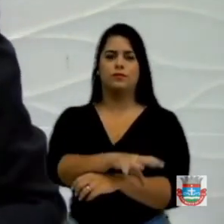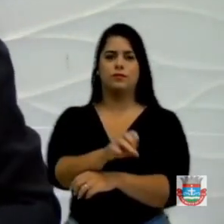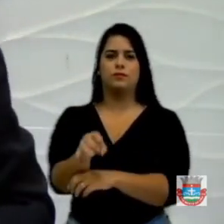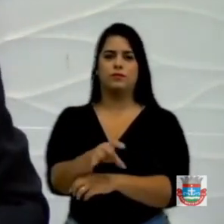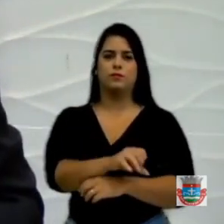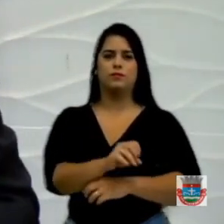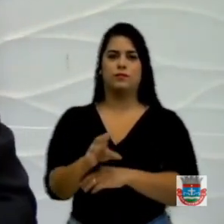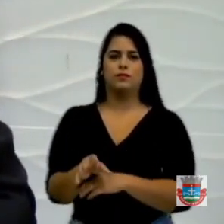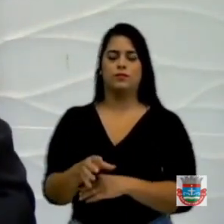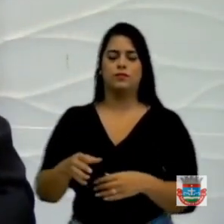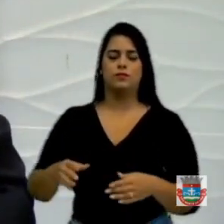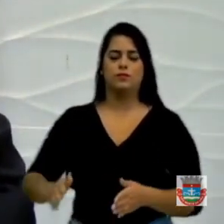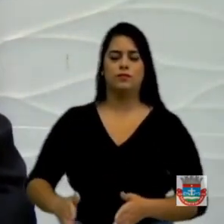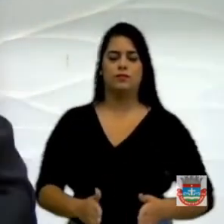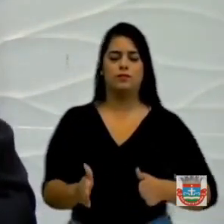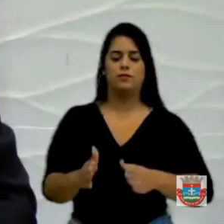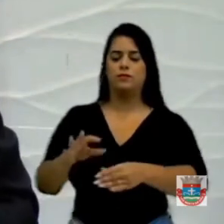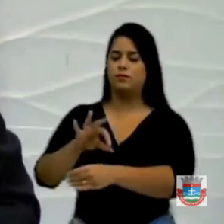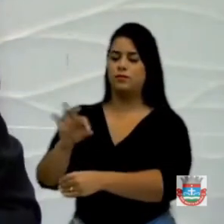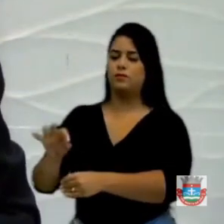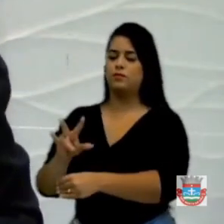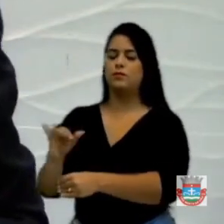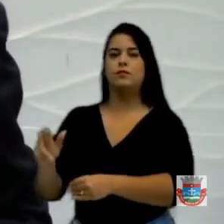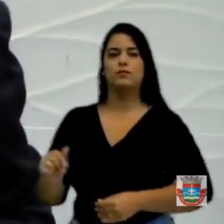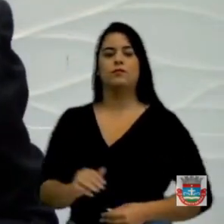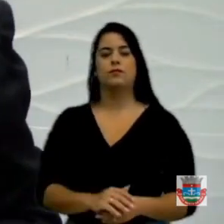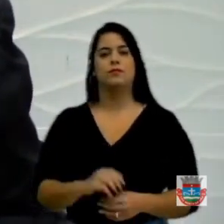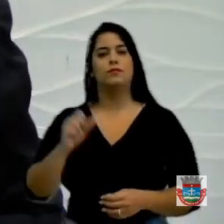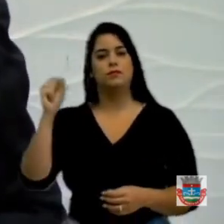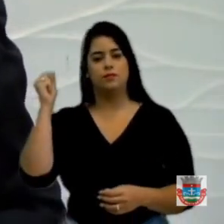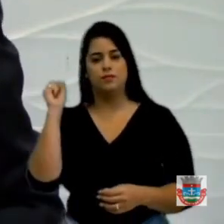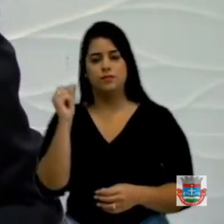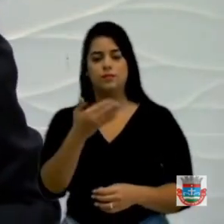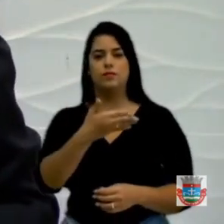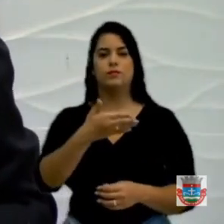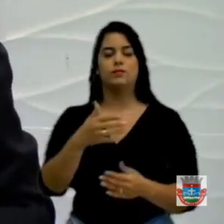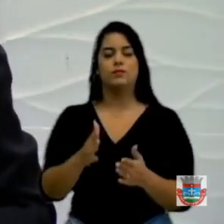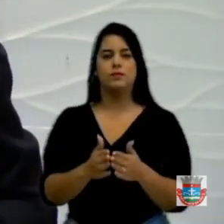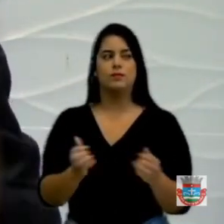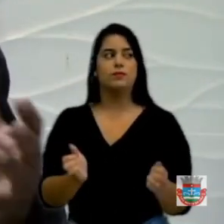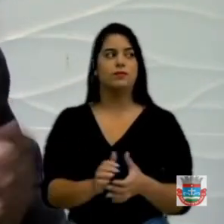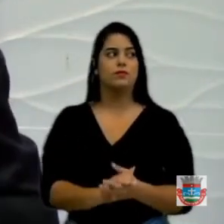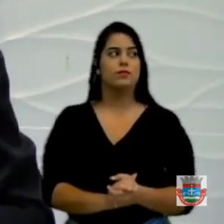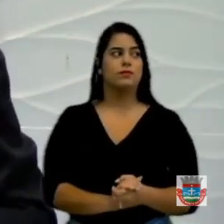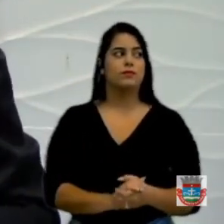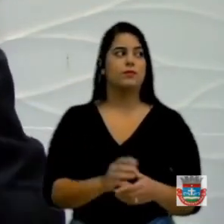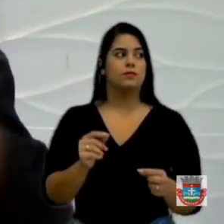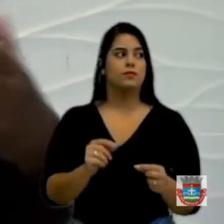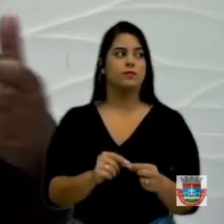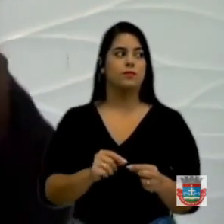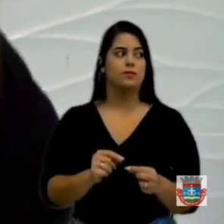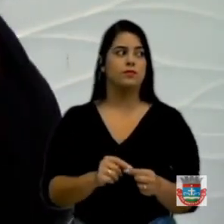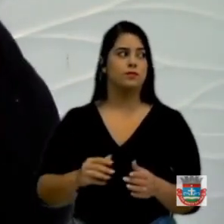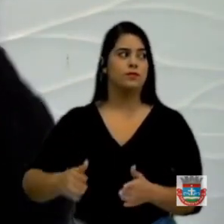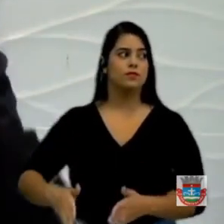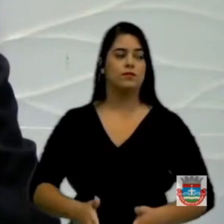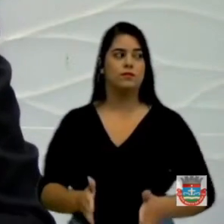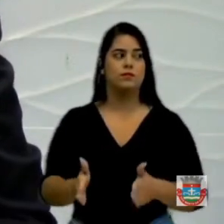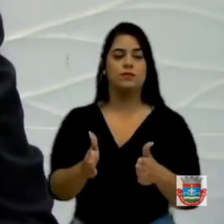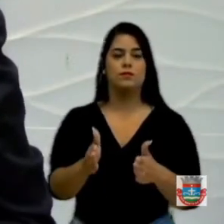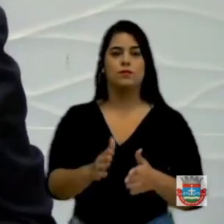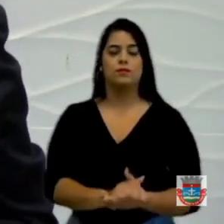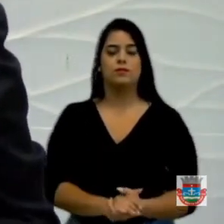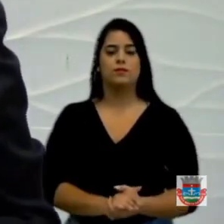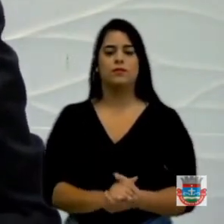do Espírito Santo, e eu quero aproveitar e pedir, se ela for fazer a estrada